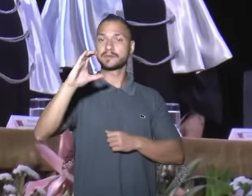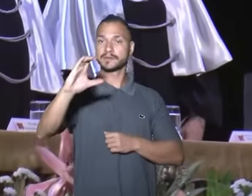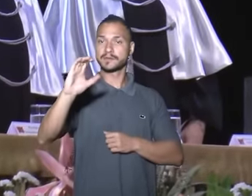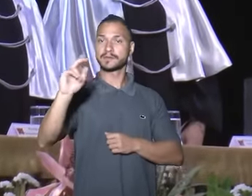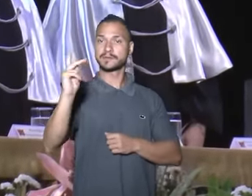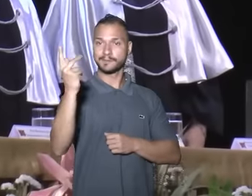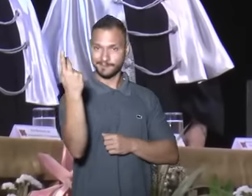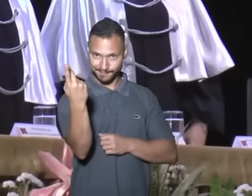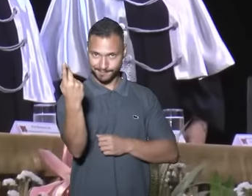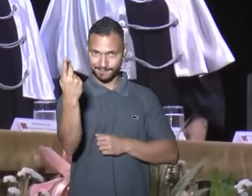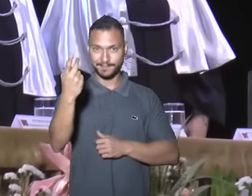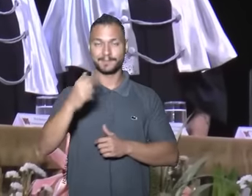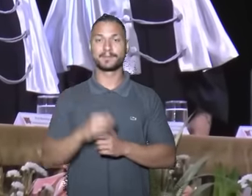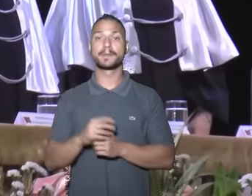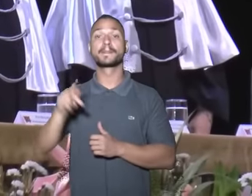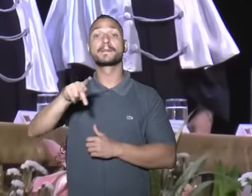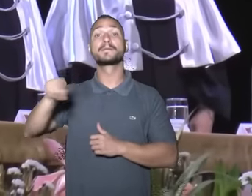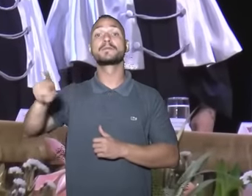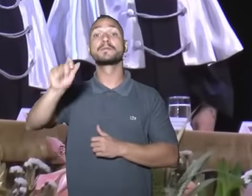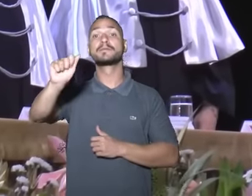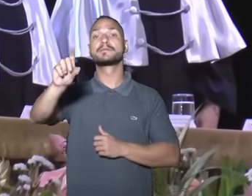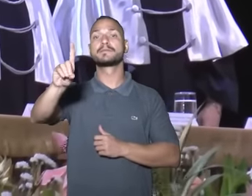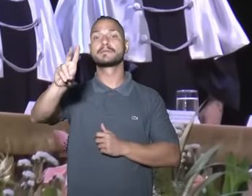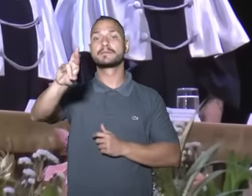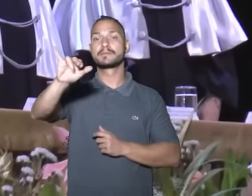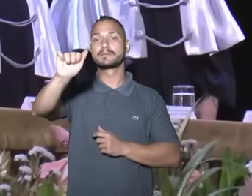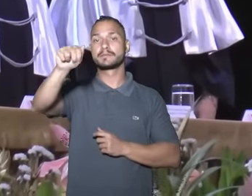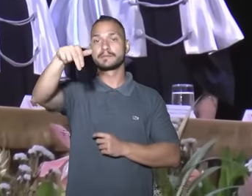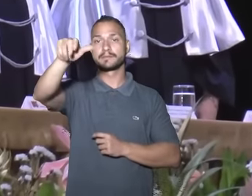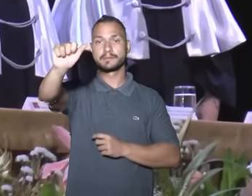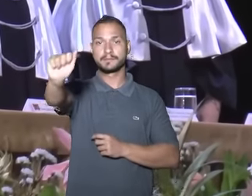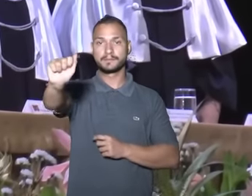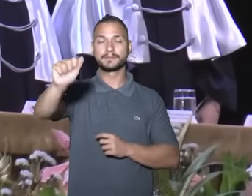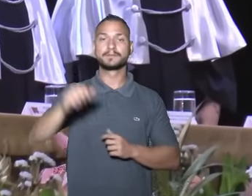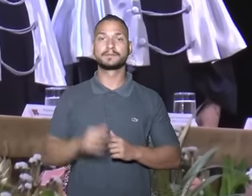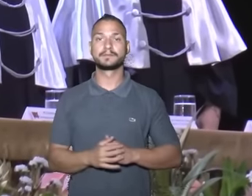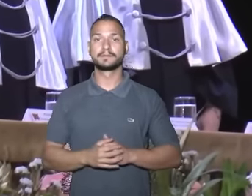Humanas, Letras e Artes, professora Adriana da Silva.